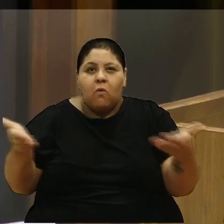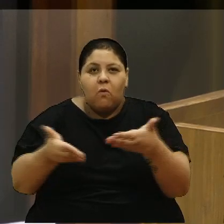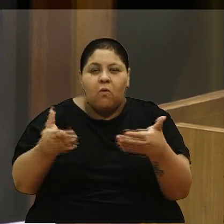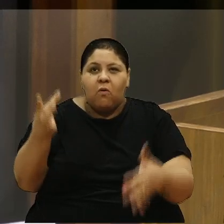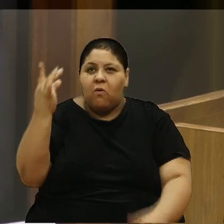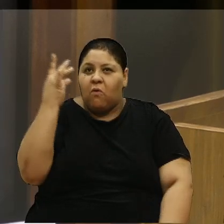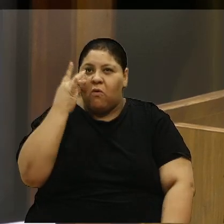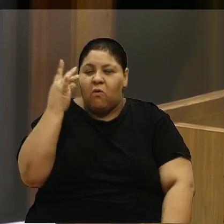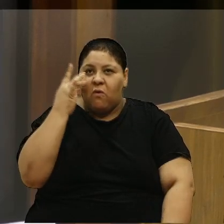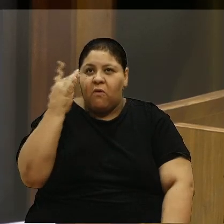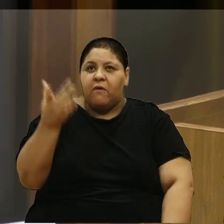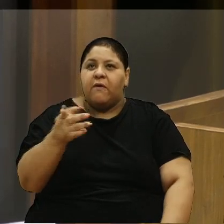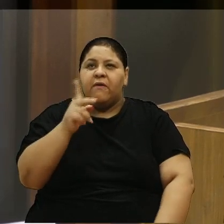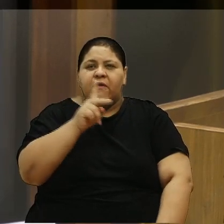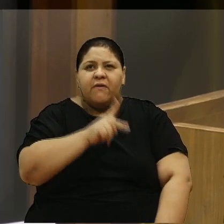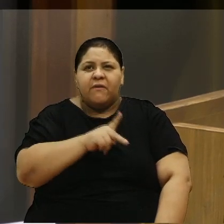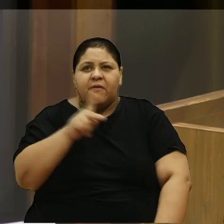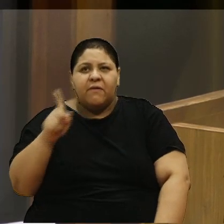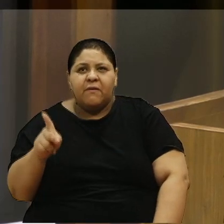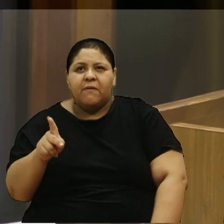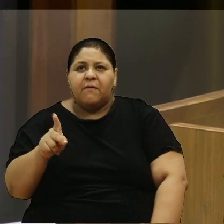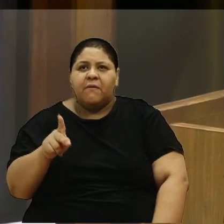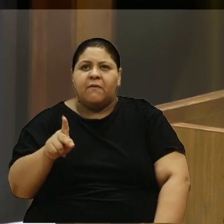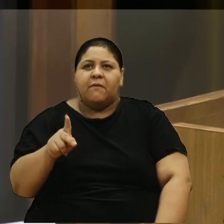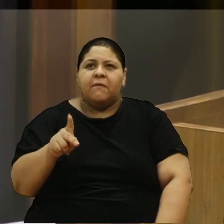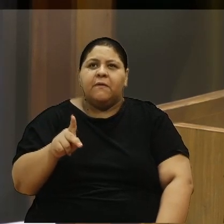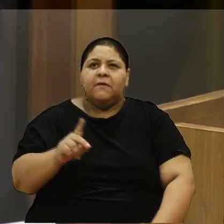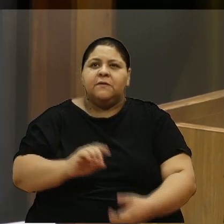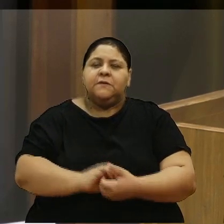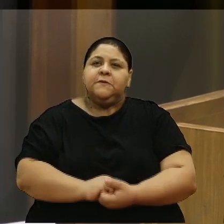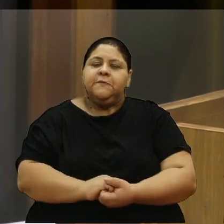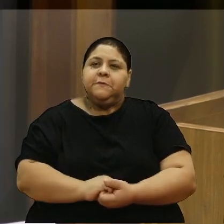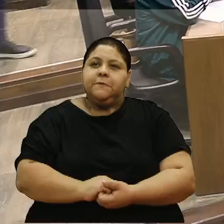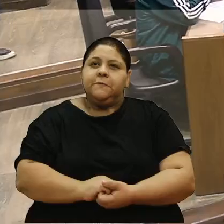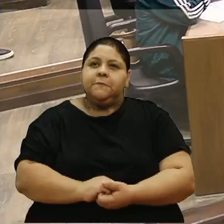Tenho uma irmã professora em universidade pública.